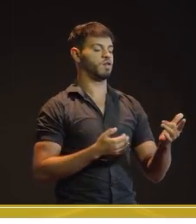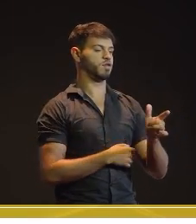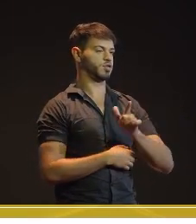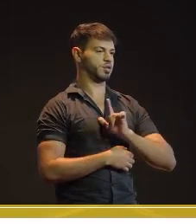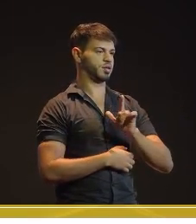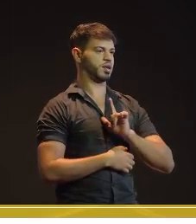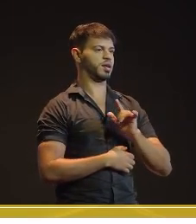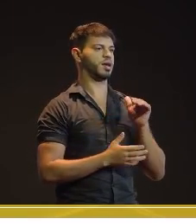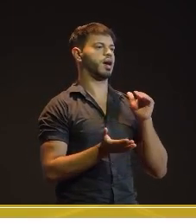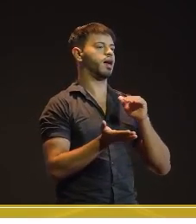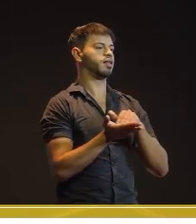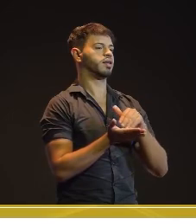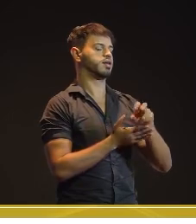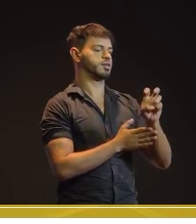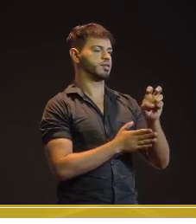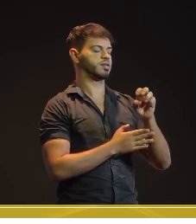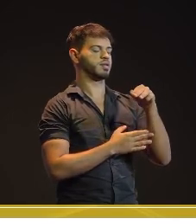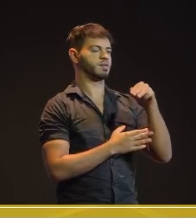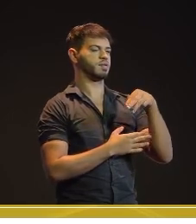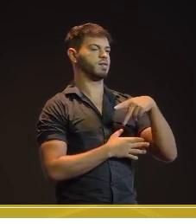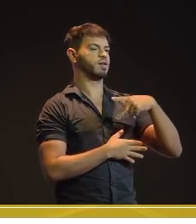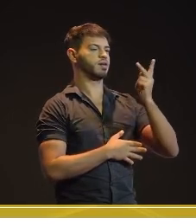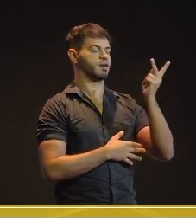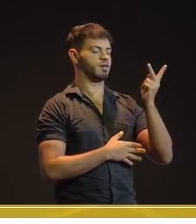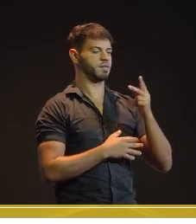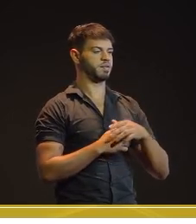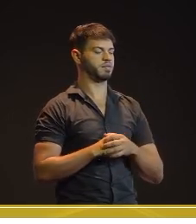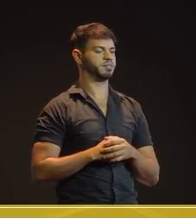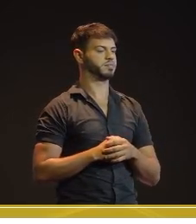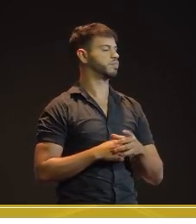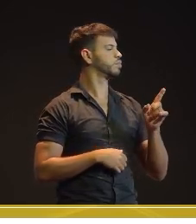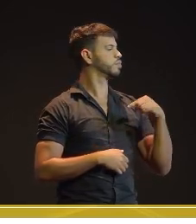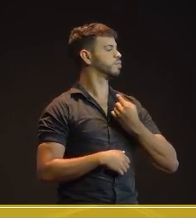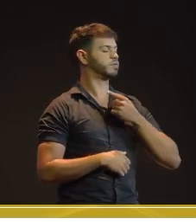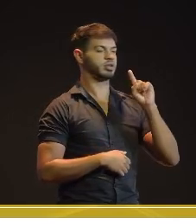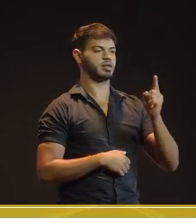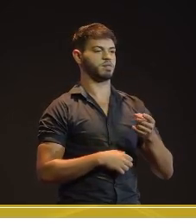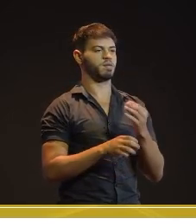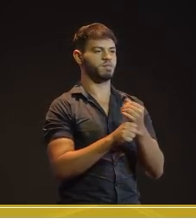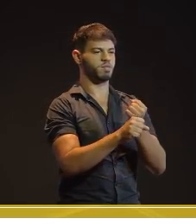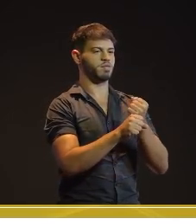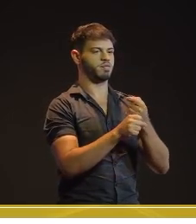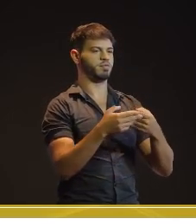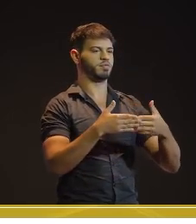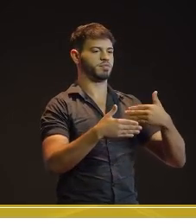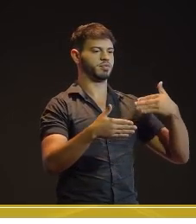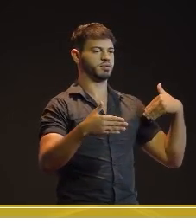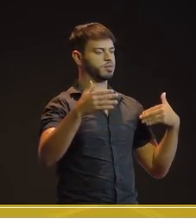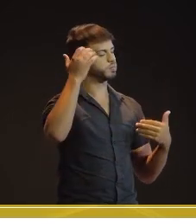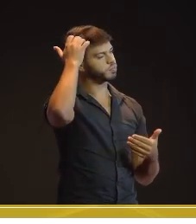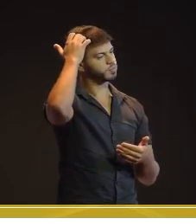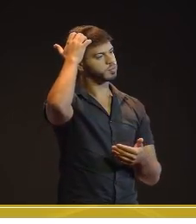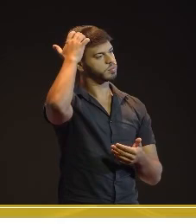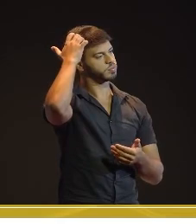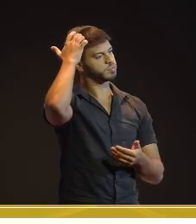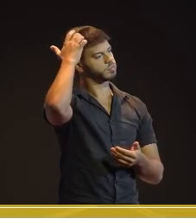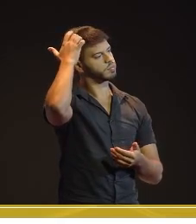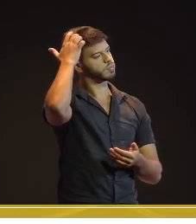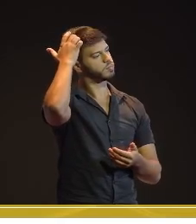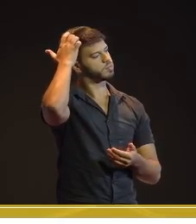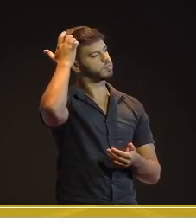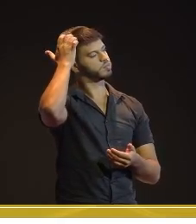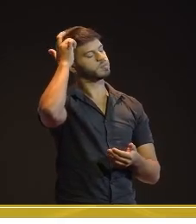tem microinversor de 5 kW. Deixou de ser micro há muito tempo, o microinversor. E por incrível que pareça,